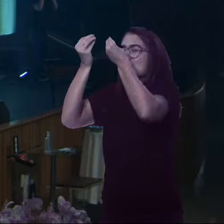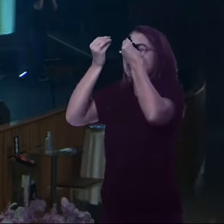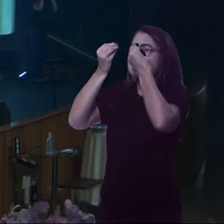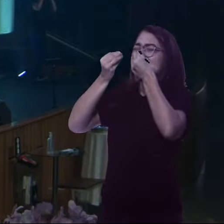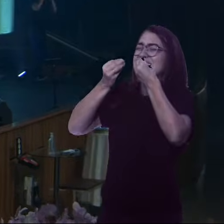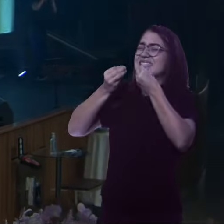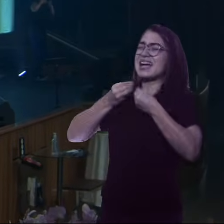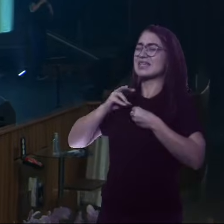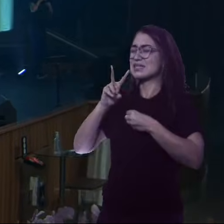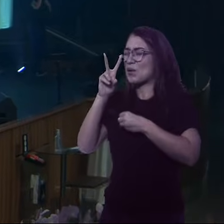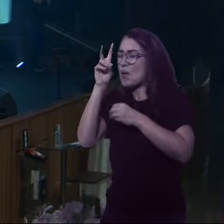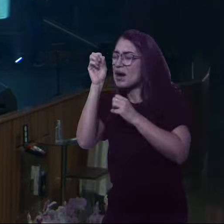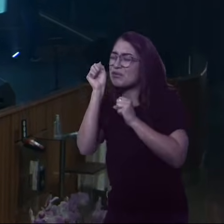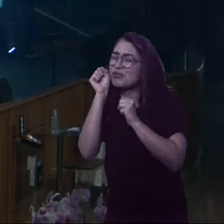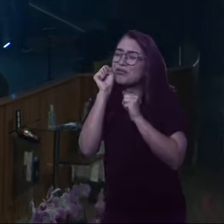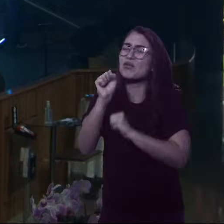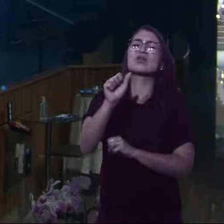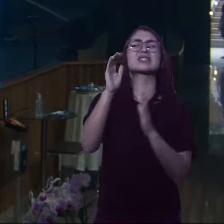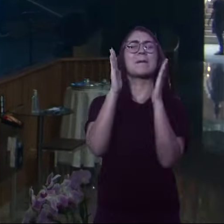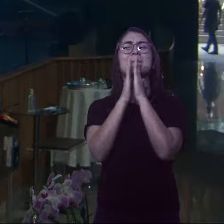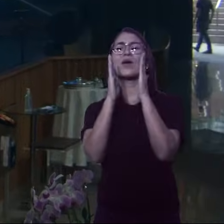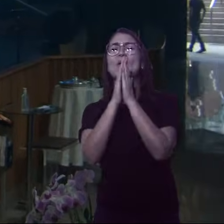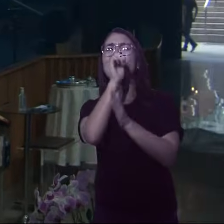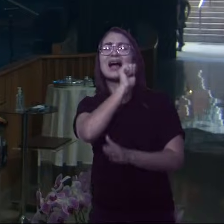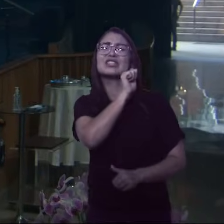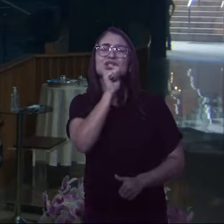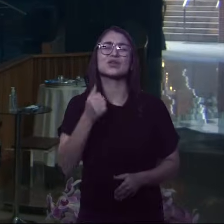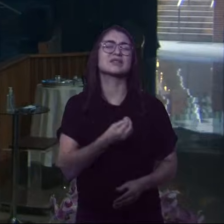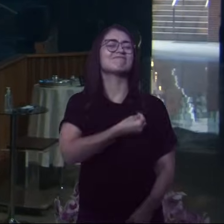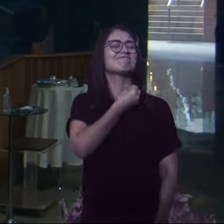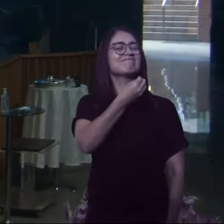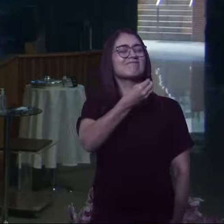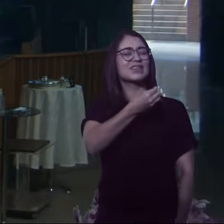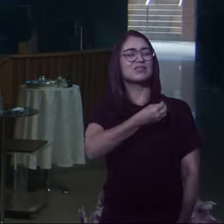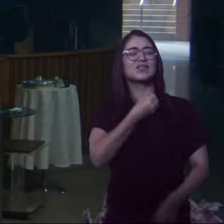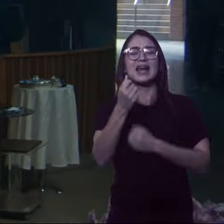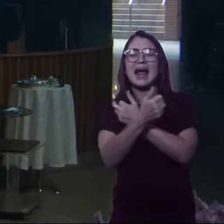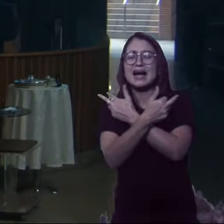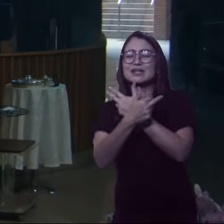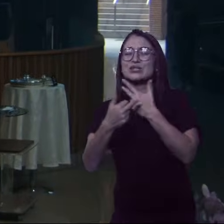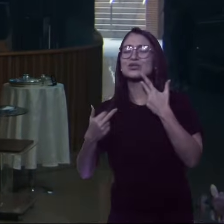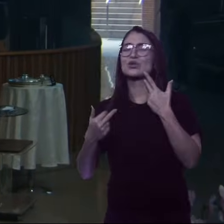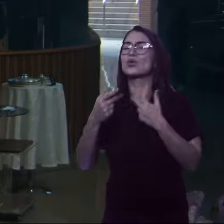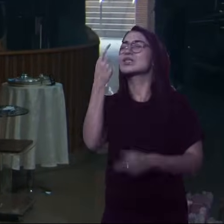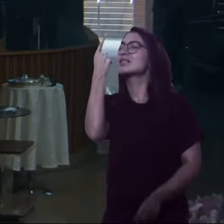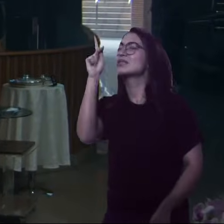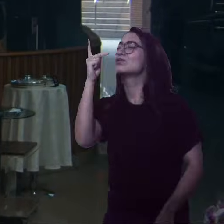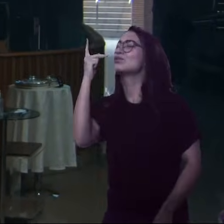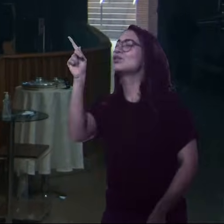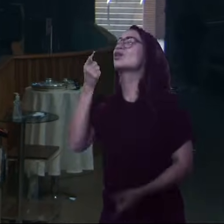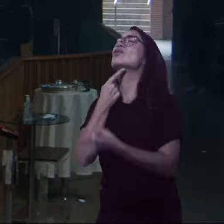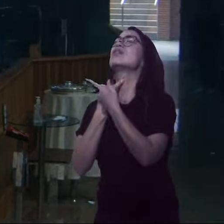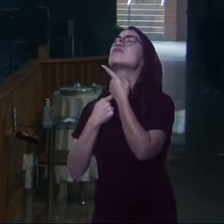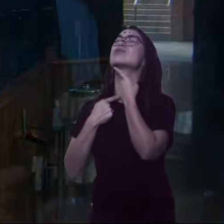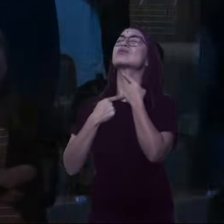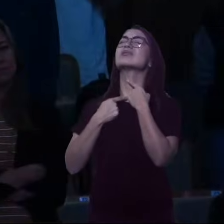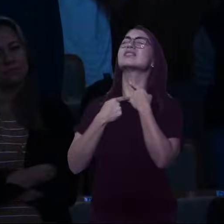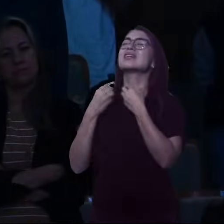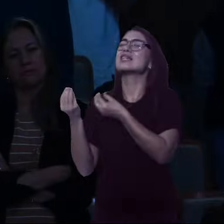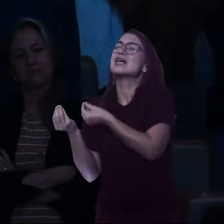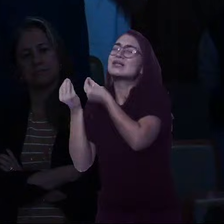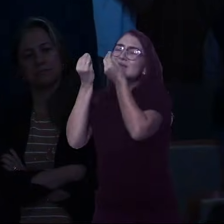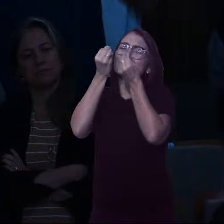Finney para orar, para jejuar e viver as coisas das dinâmicas do Espírito. Nos dá